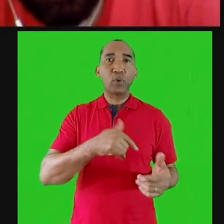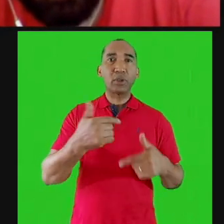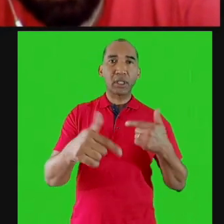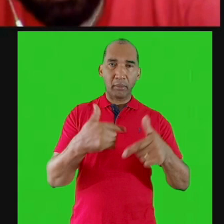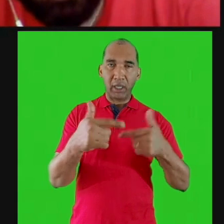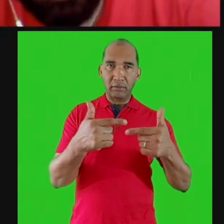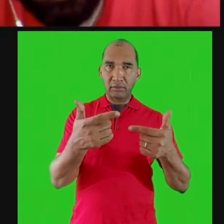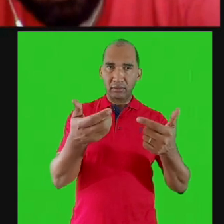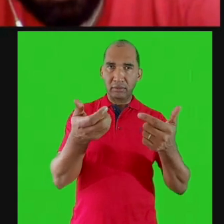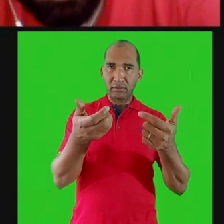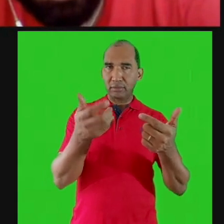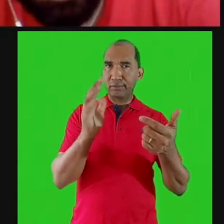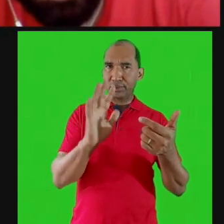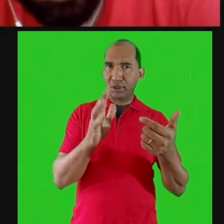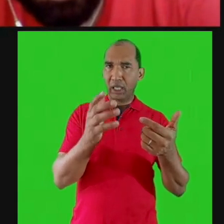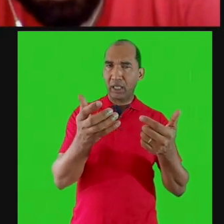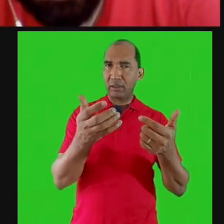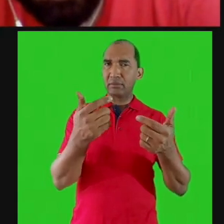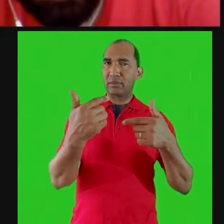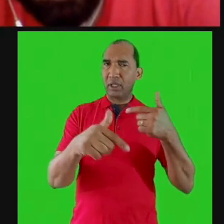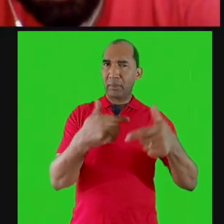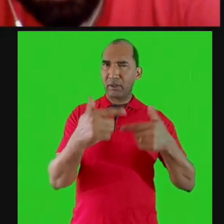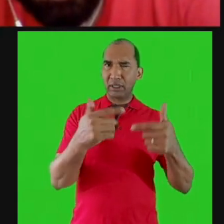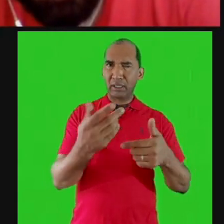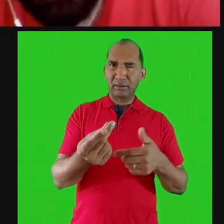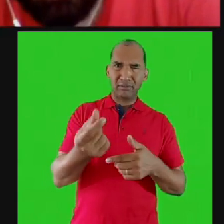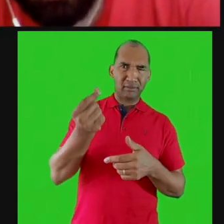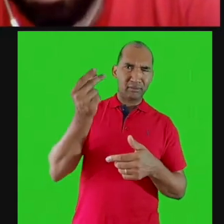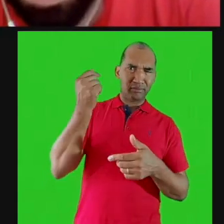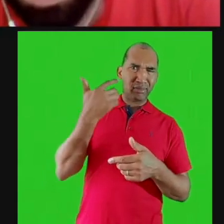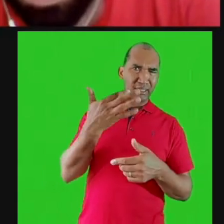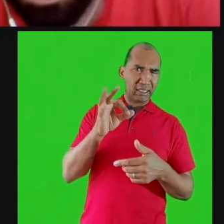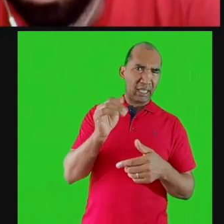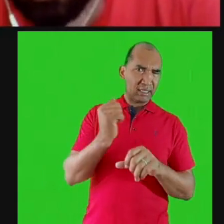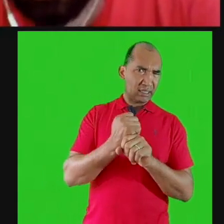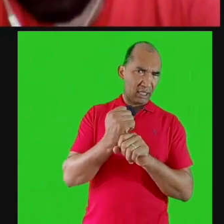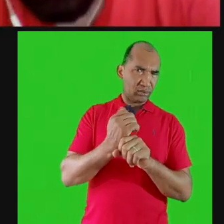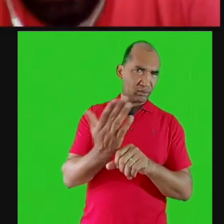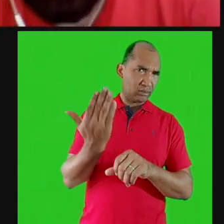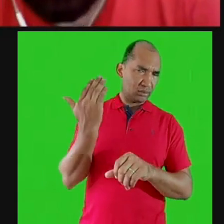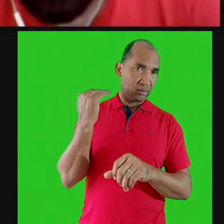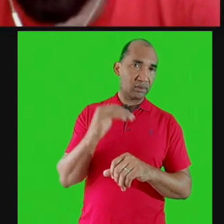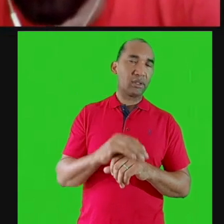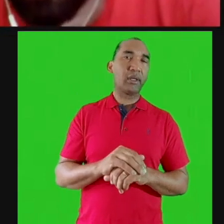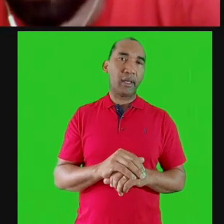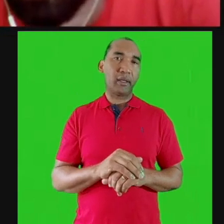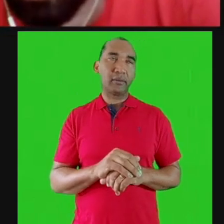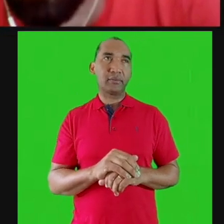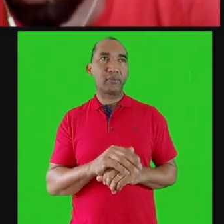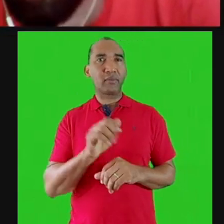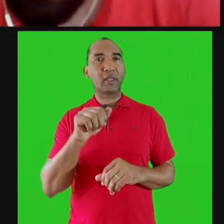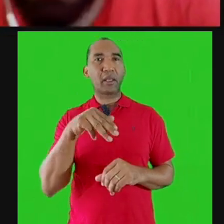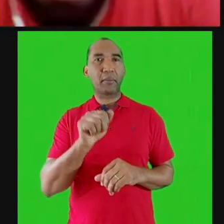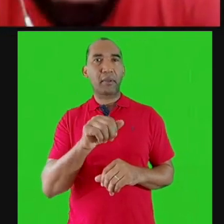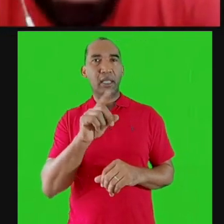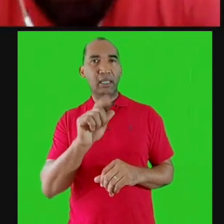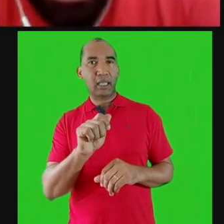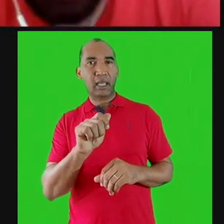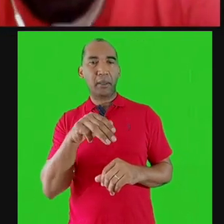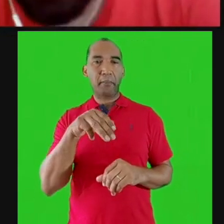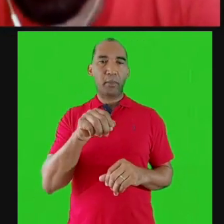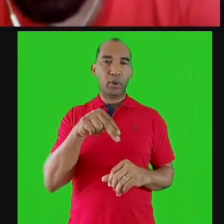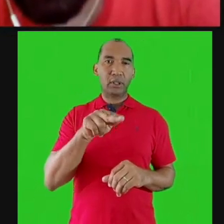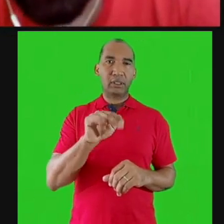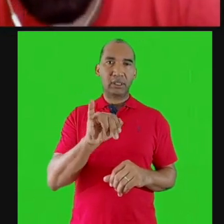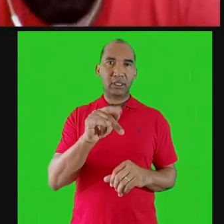primeira obra, que foi produzida há mais de 10 anos, né, André? Assim, Amanda e Monique hoje é muito complexo a gente